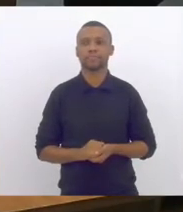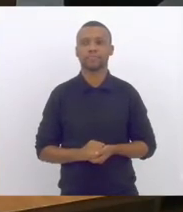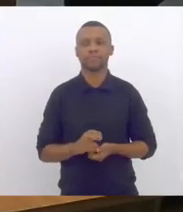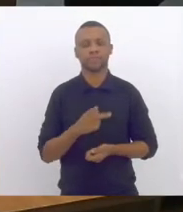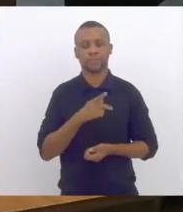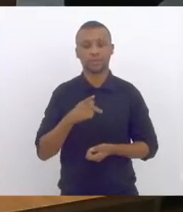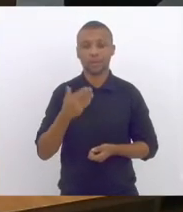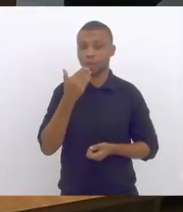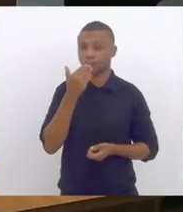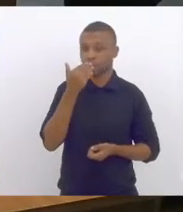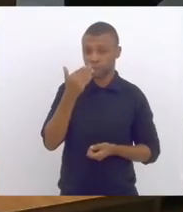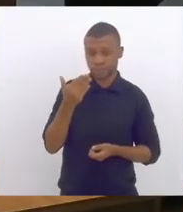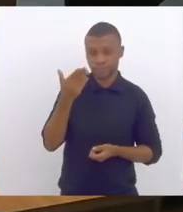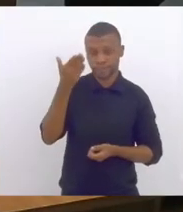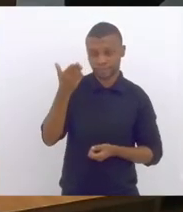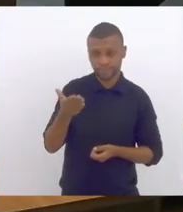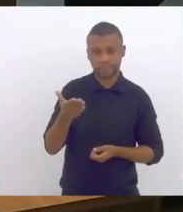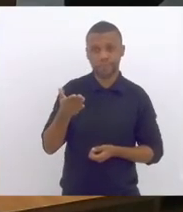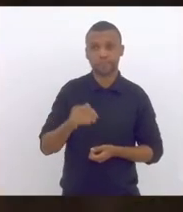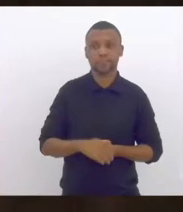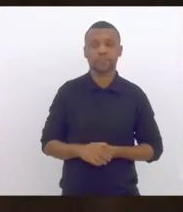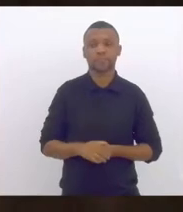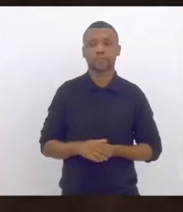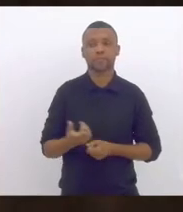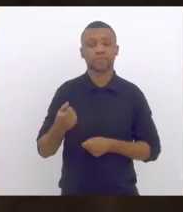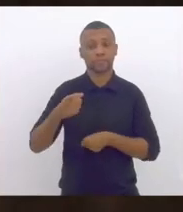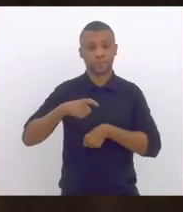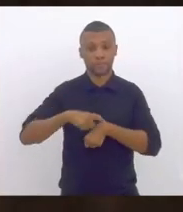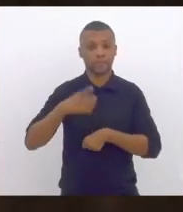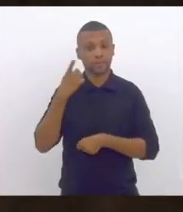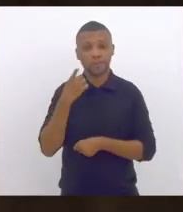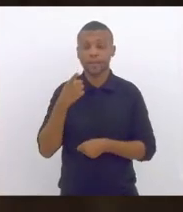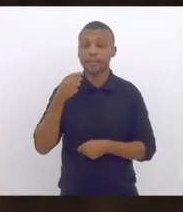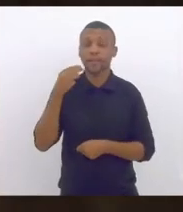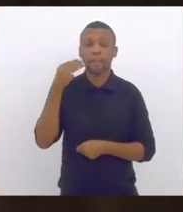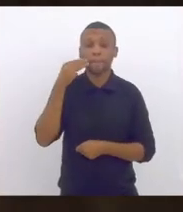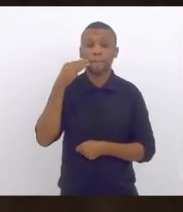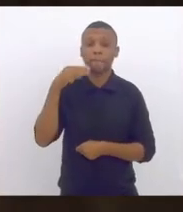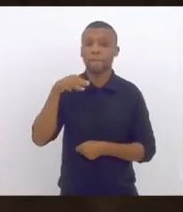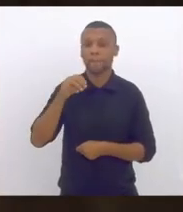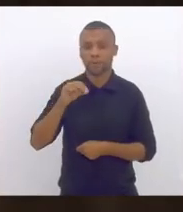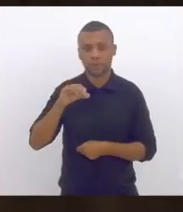Presidente, eu vou pedir a Vossa Excelência, enquanto a deputada Mônica Francisco